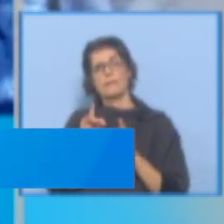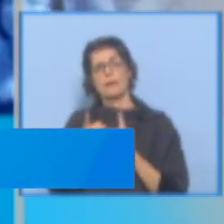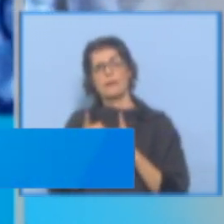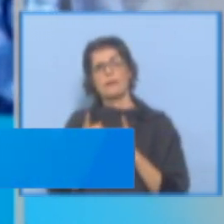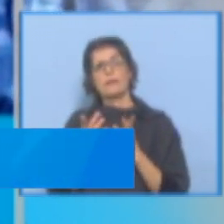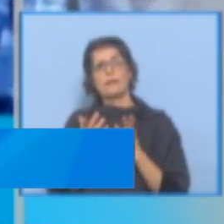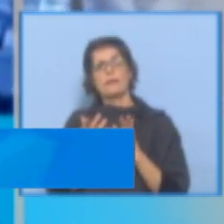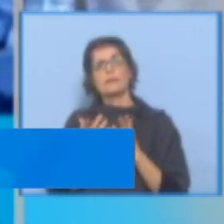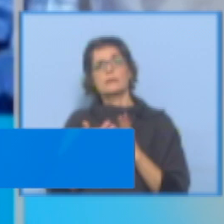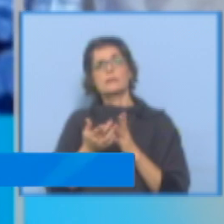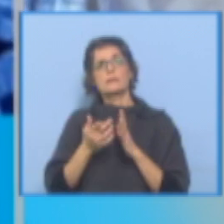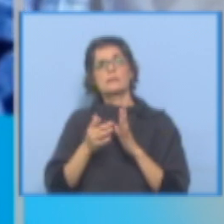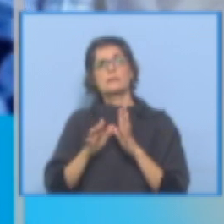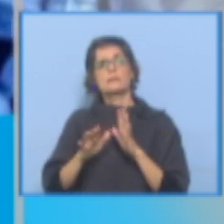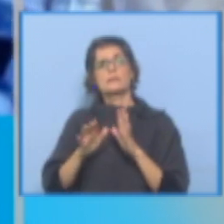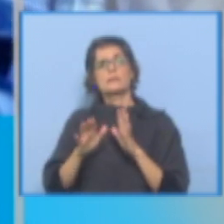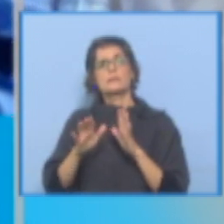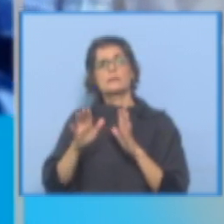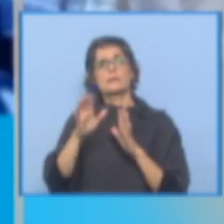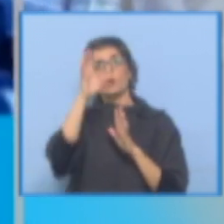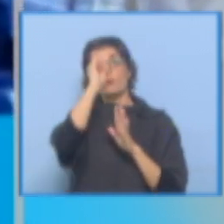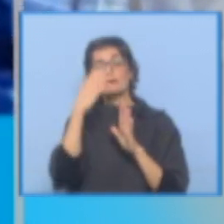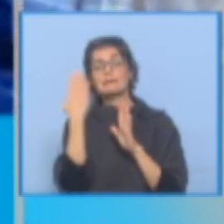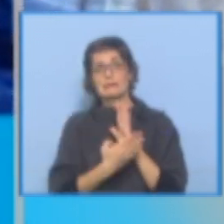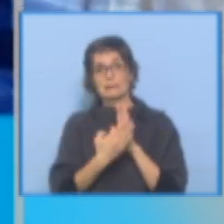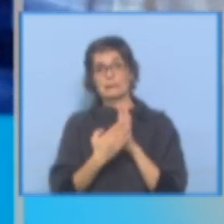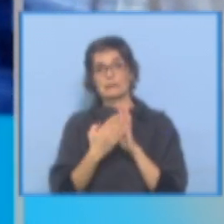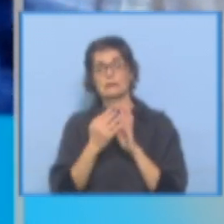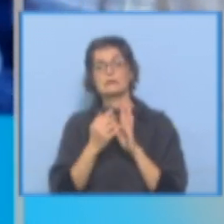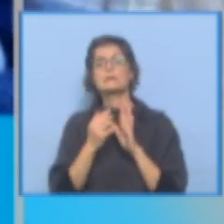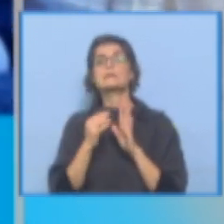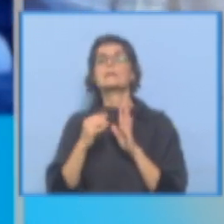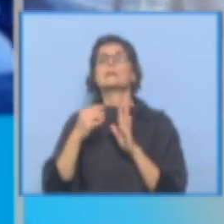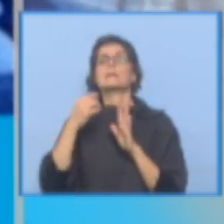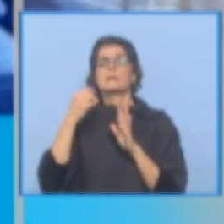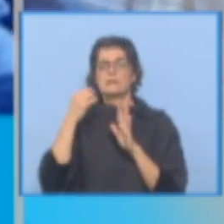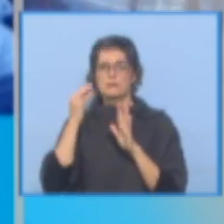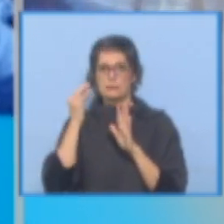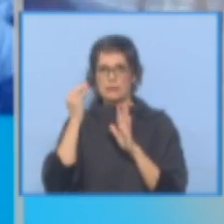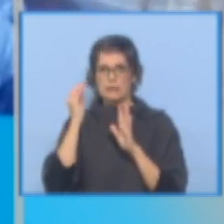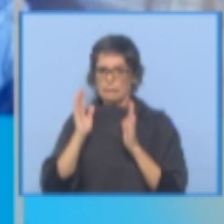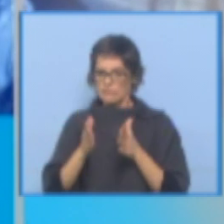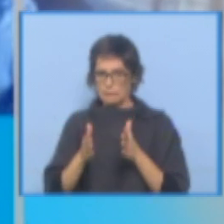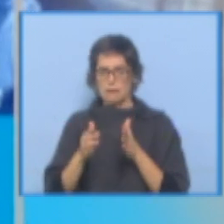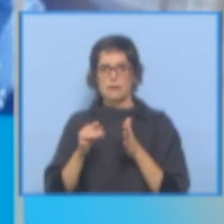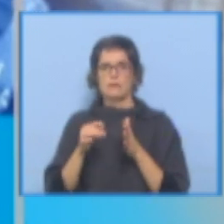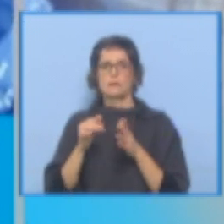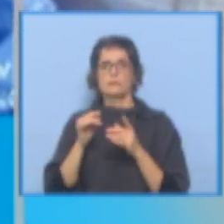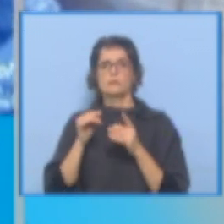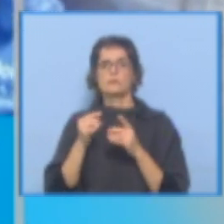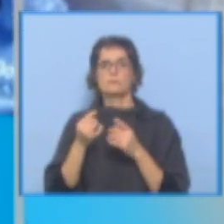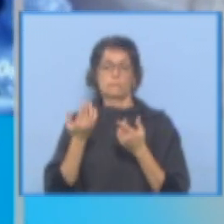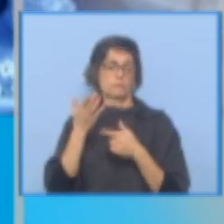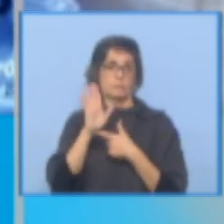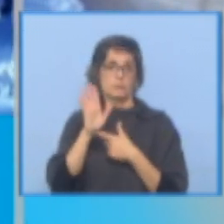o Estado de Direito não pode ser um Estado de aparência de direito. E, portanto, é mesmo preciso que, por